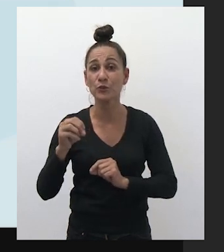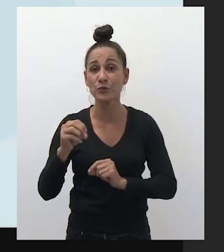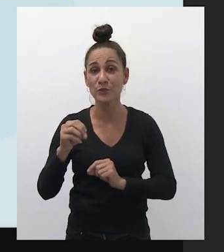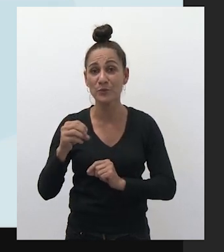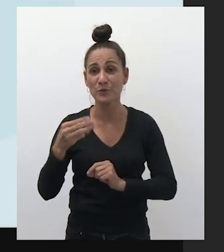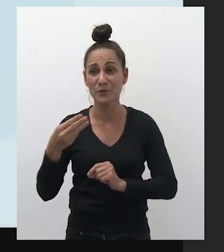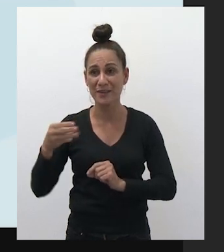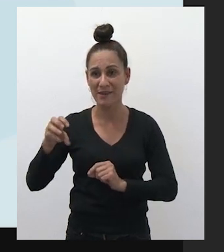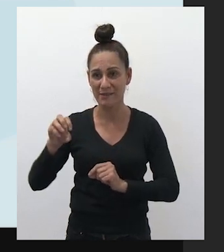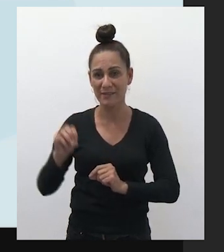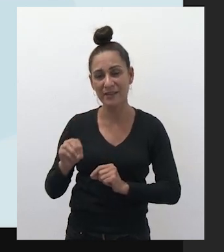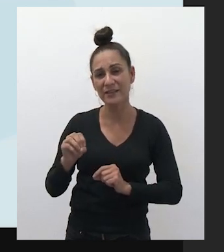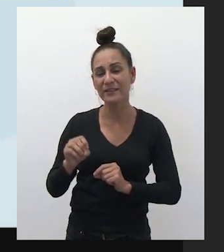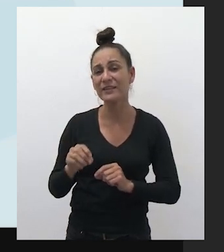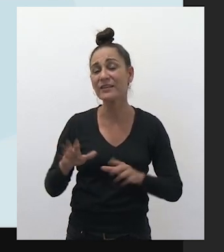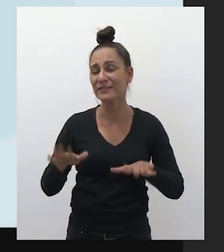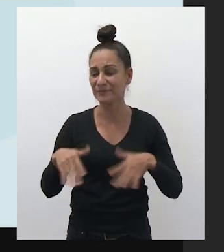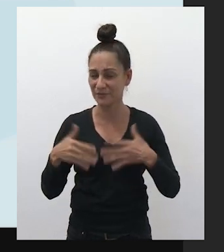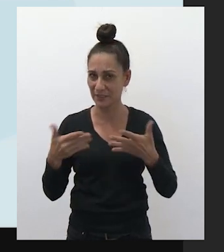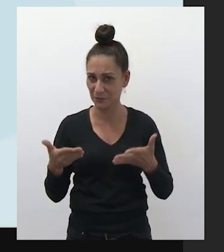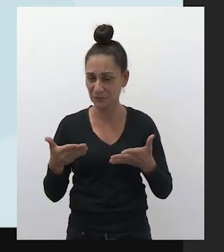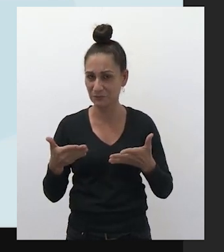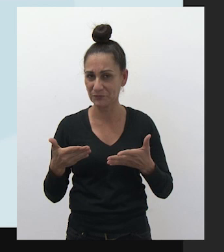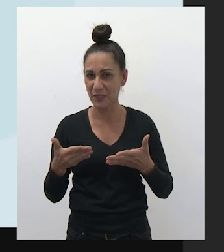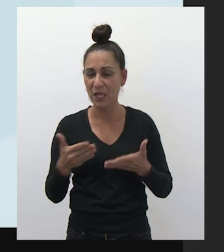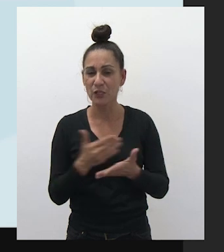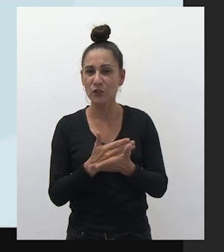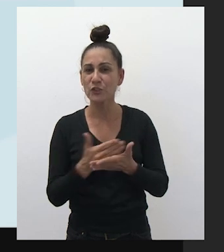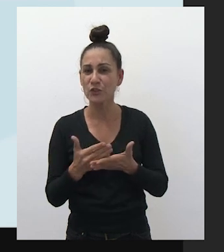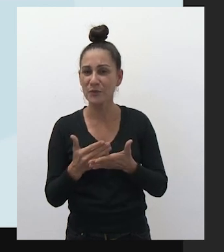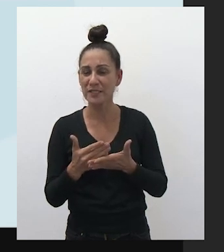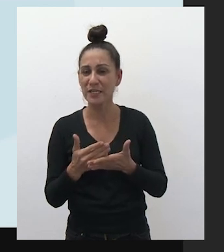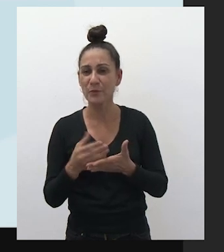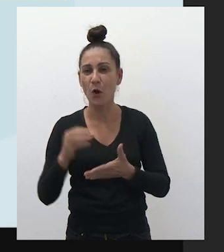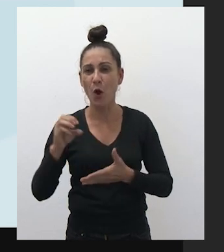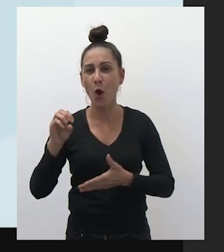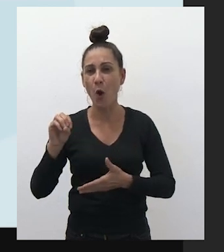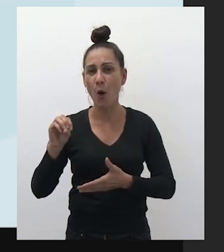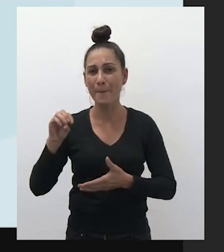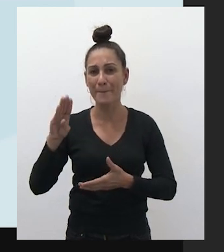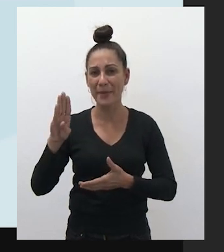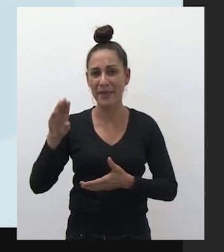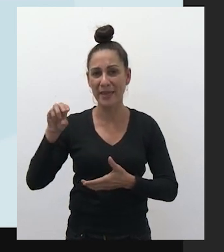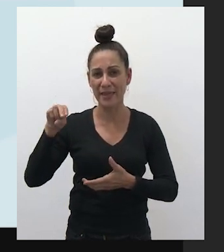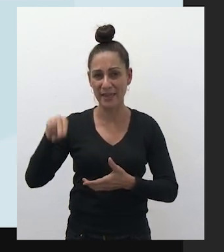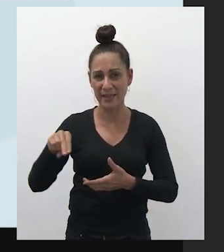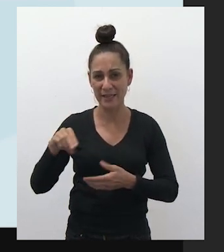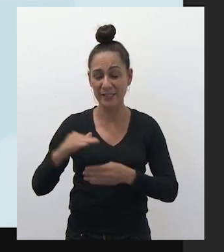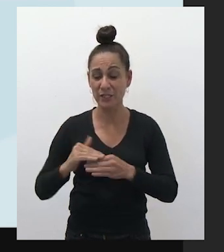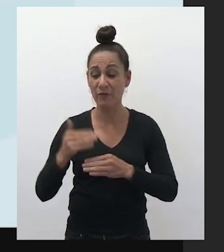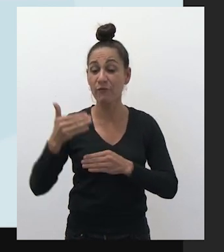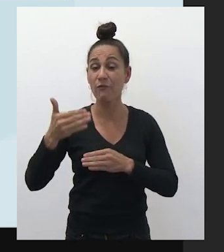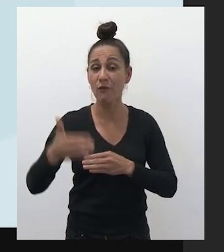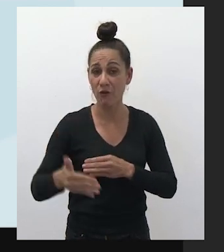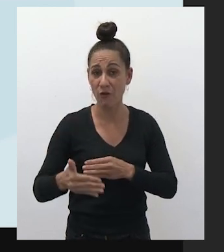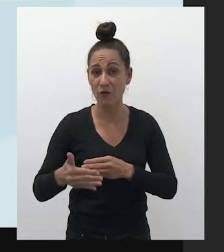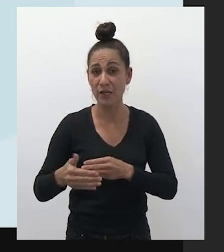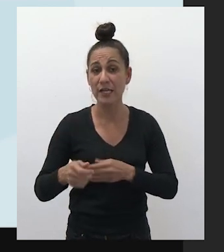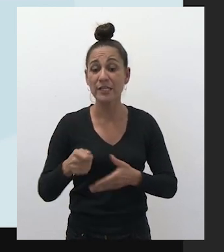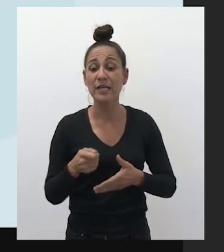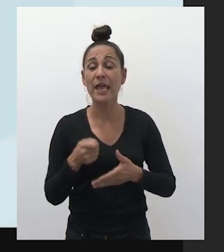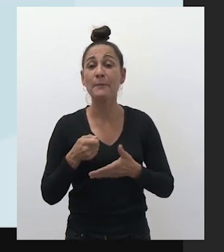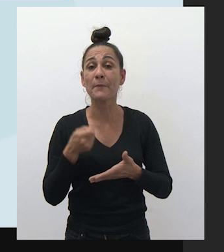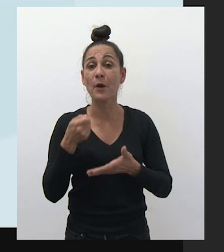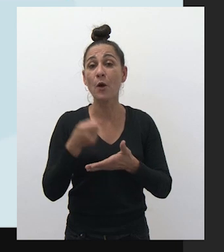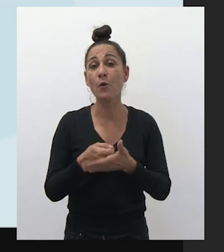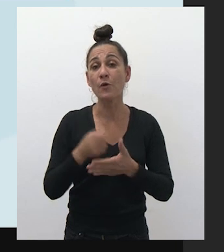2030. Então, nós saímos dos ODMs, Objetivos de Desenvolvimento do Milênio, estabelecidos para o ano de 2000